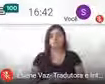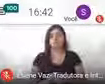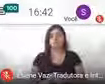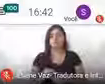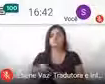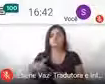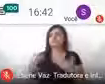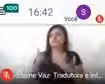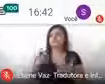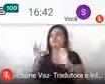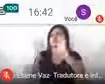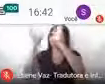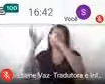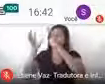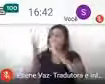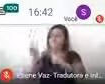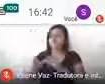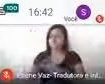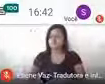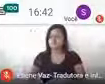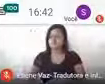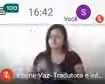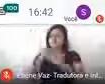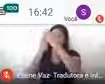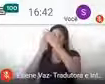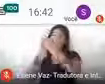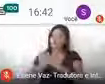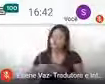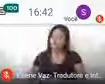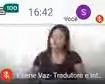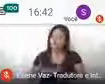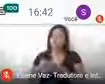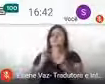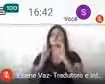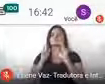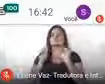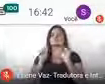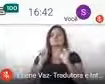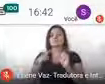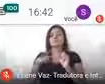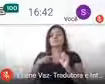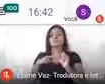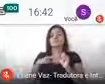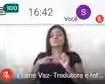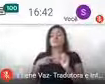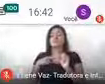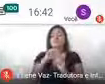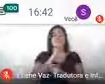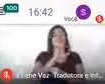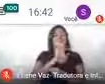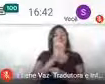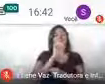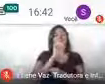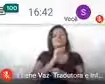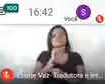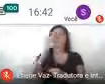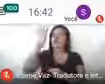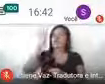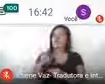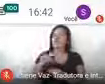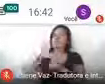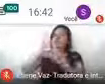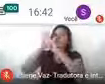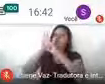influência da etnicidade desses indivíduos no seu falar. E brotou mesmo